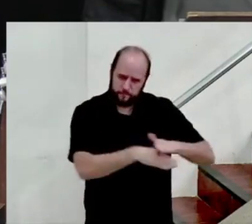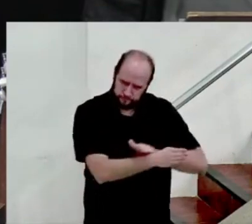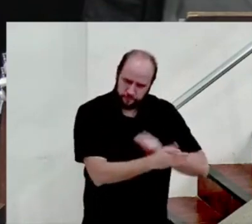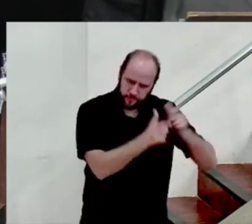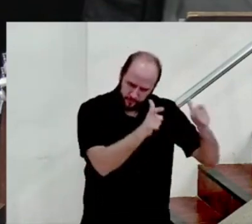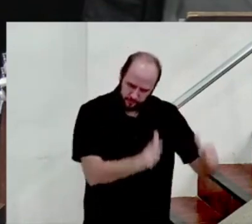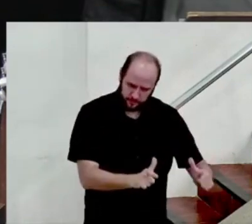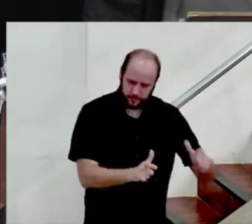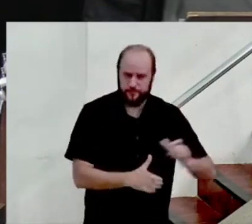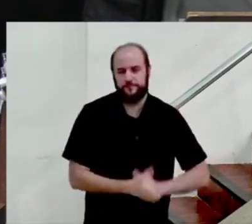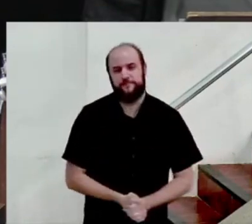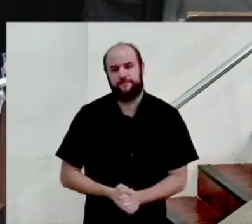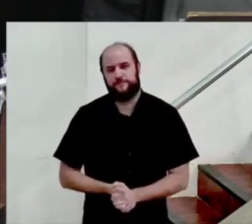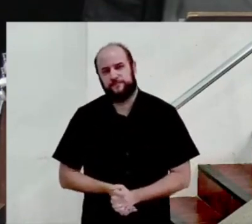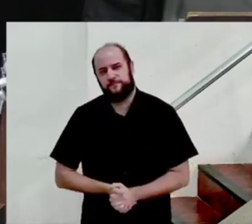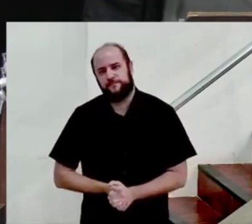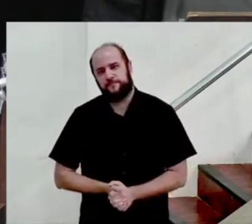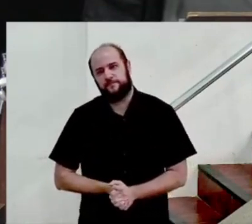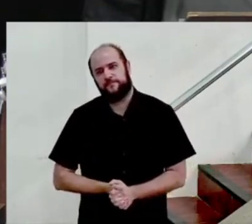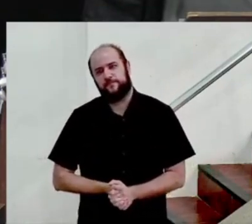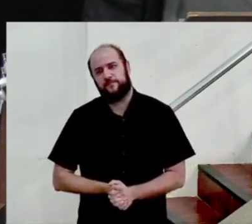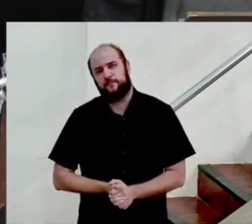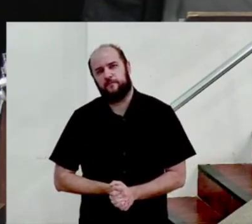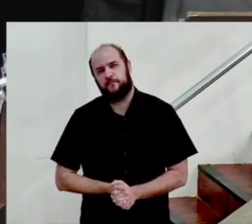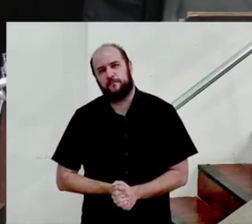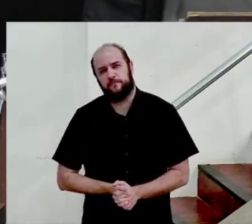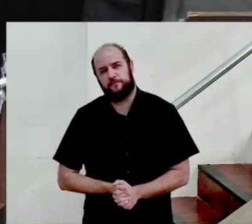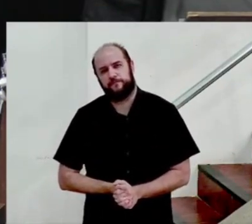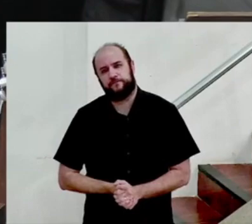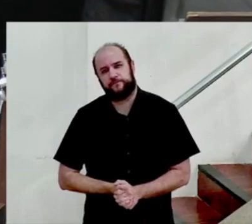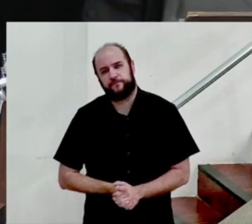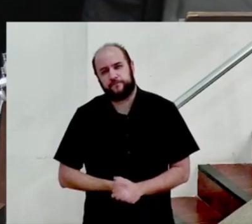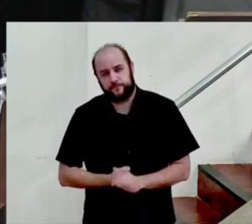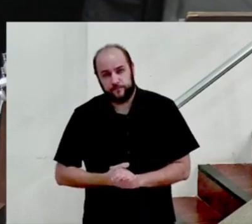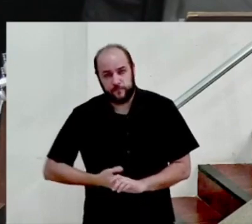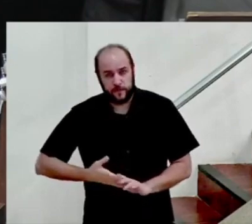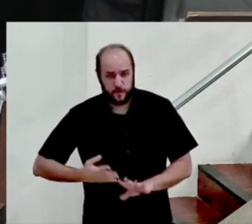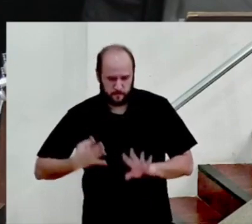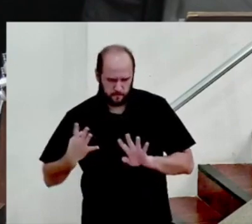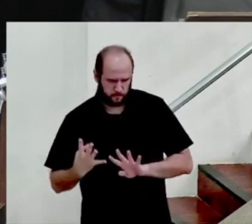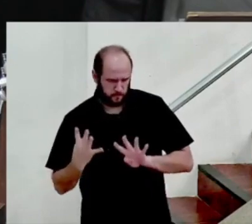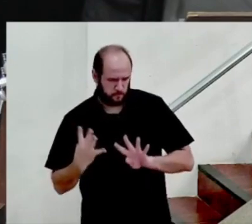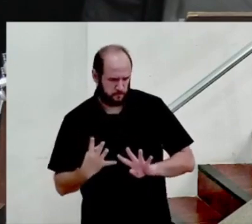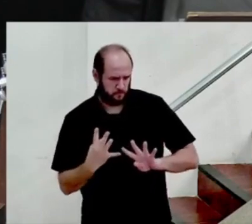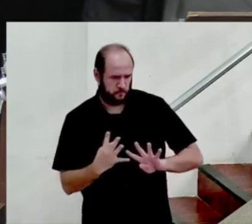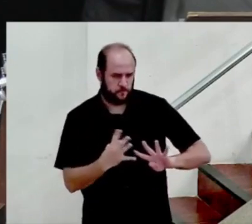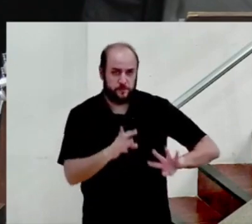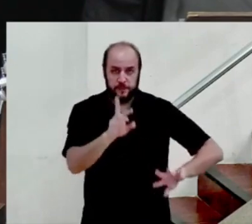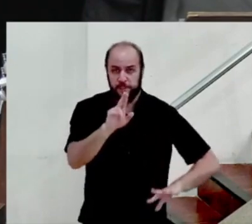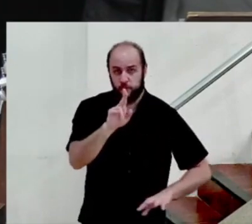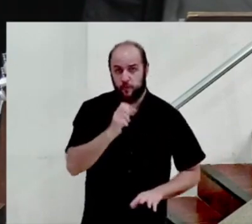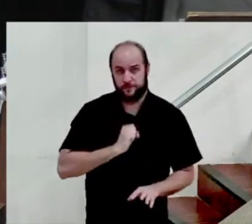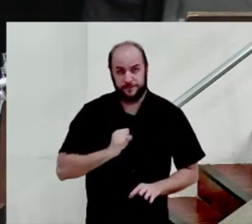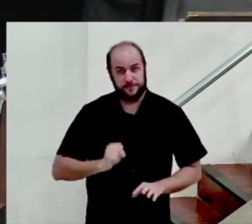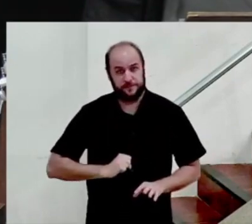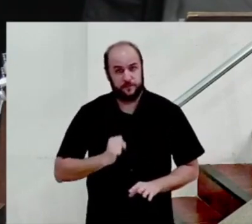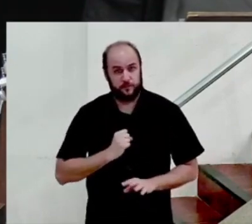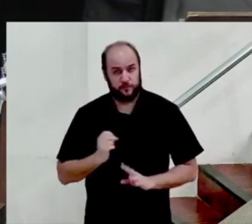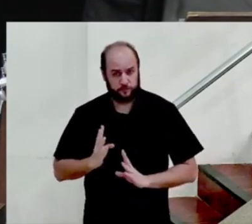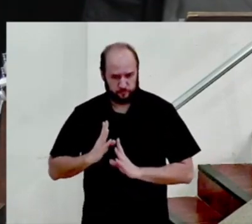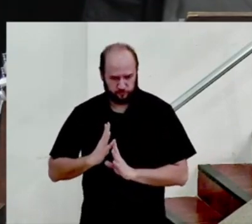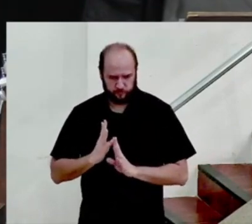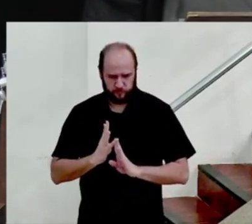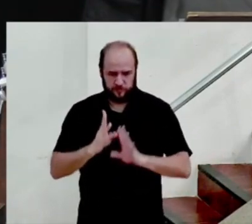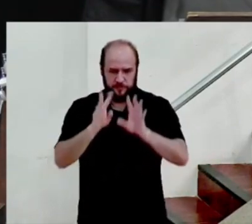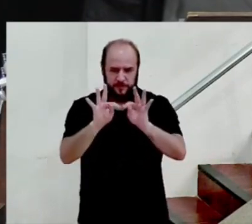lugar. Quem está caminhando para a arca é como um sacerdote que caminha para o